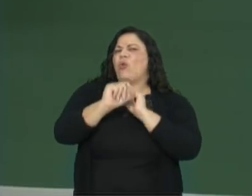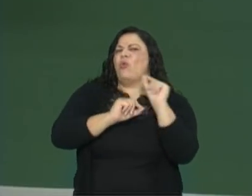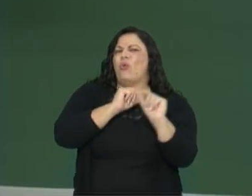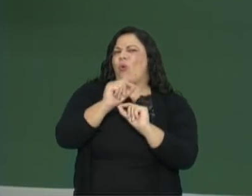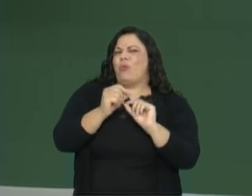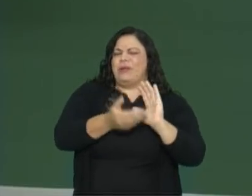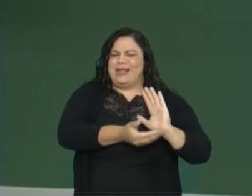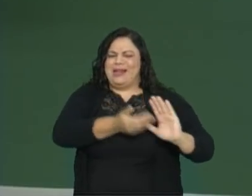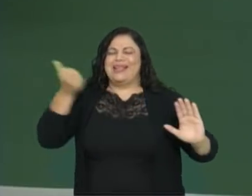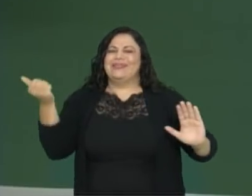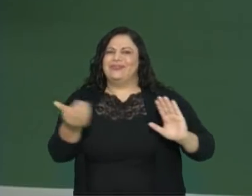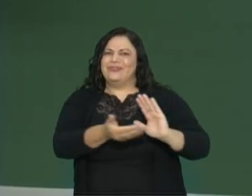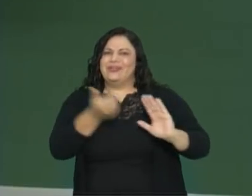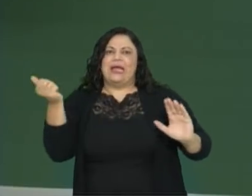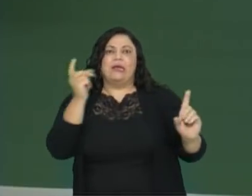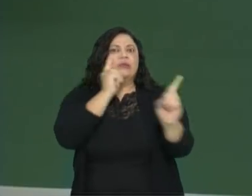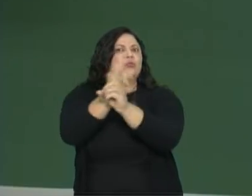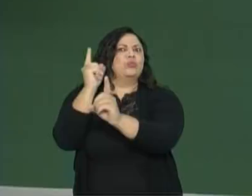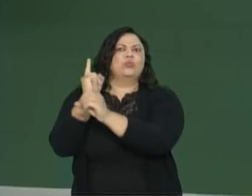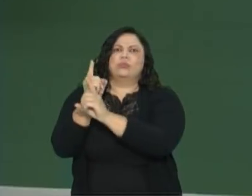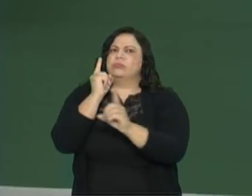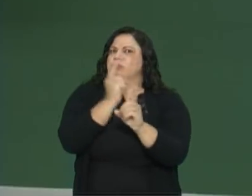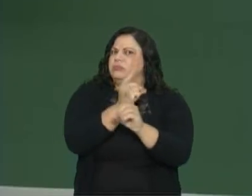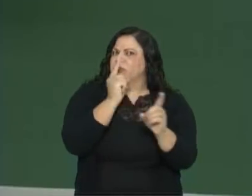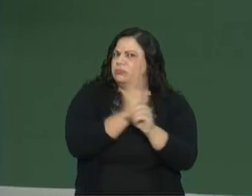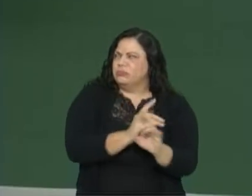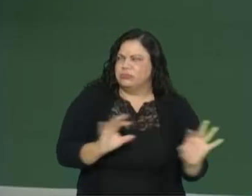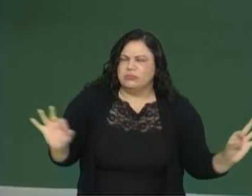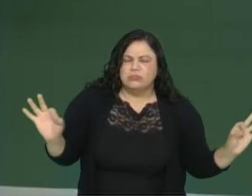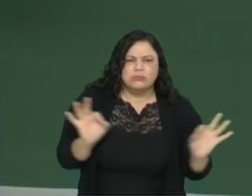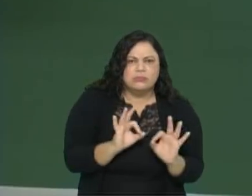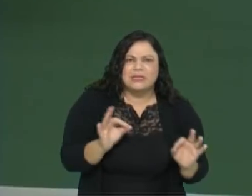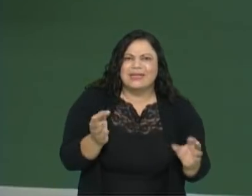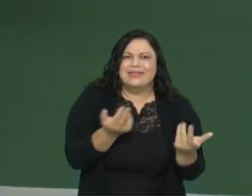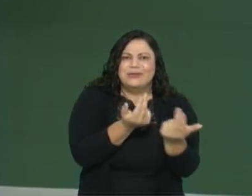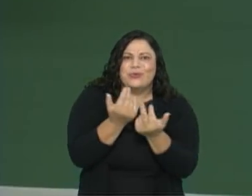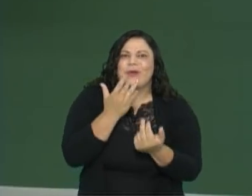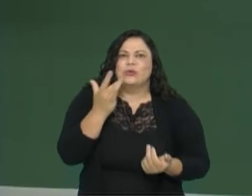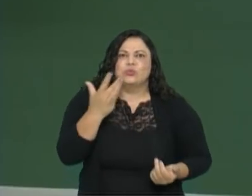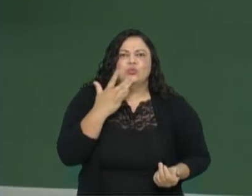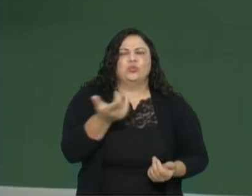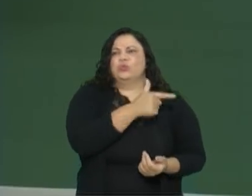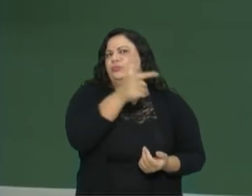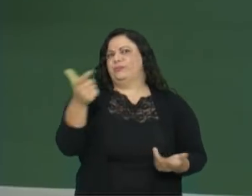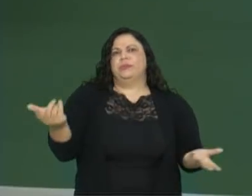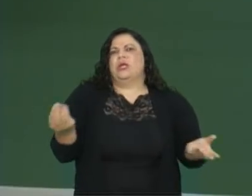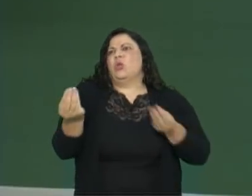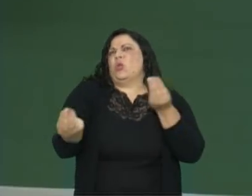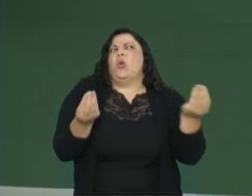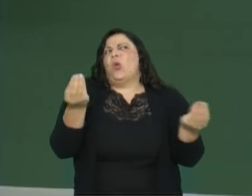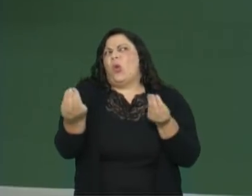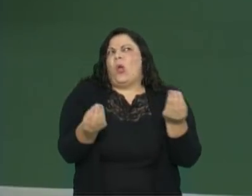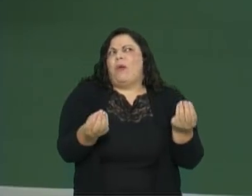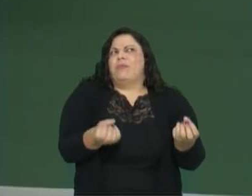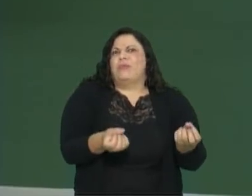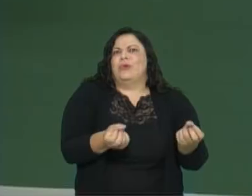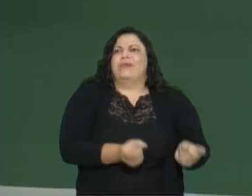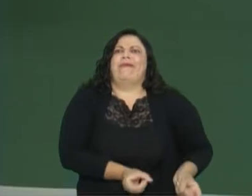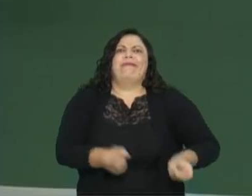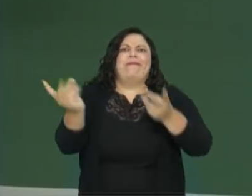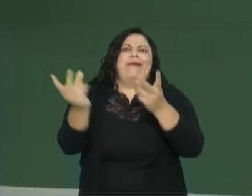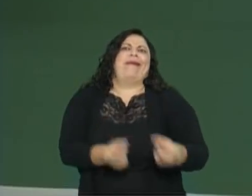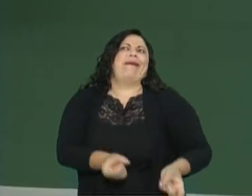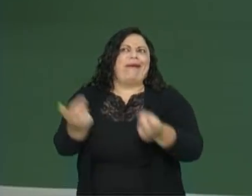extraído. Não acha-se pepitas de nióbio igual de ouro. Então, a ideia do contrabando é absurda. Quem falou que contrabandeia o nióbio é